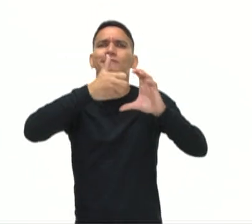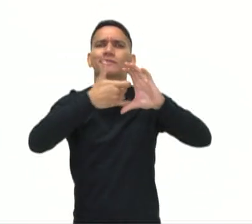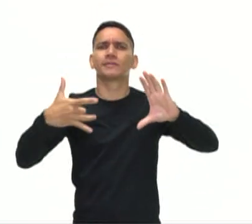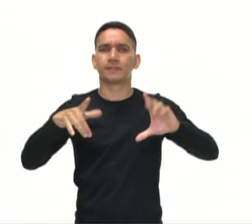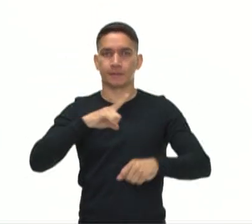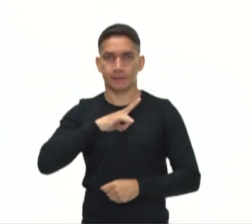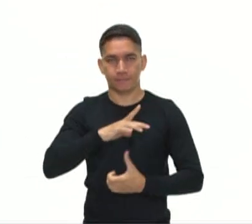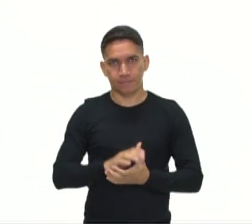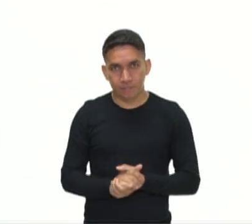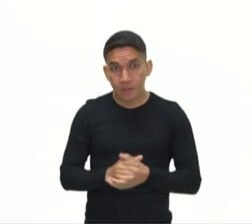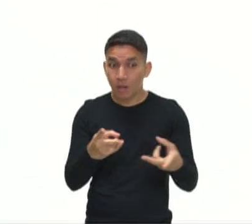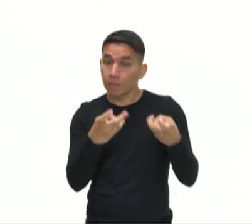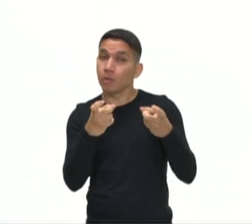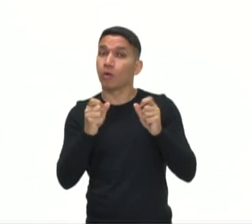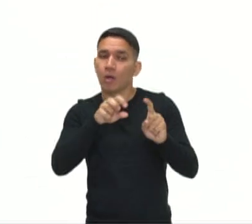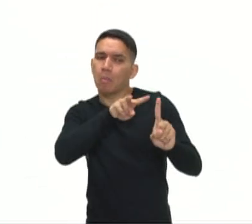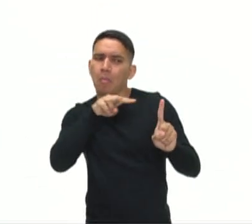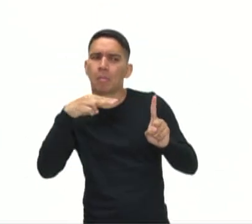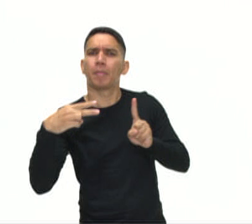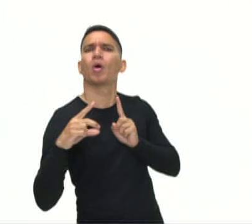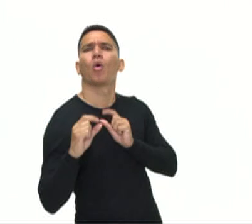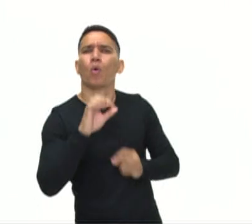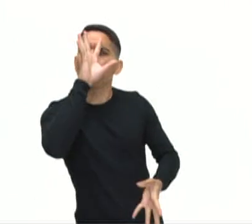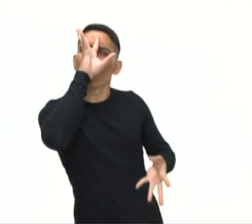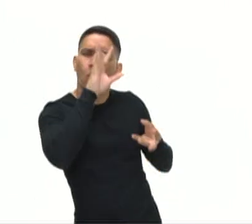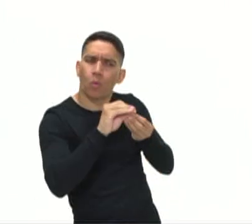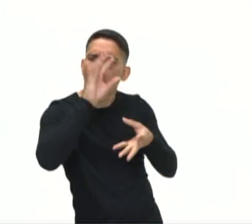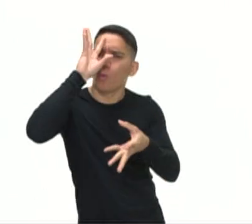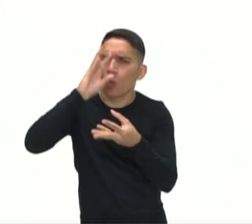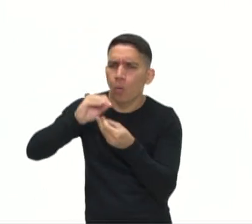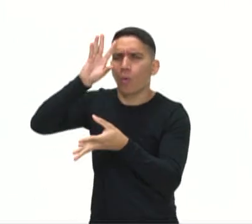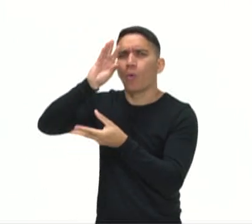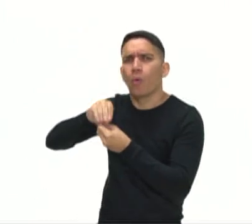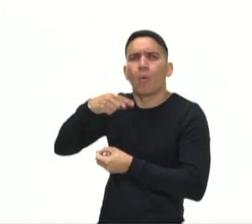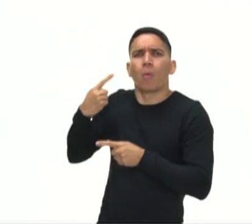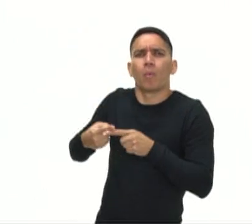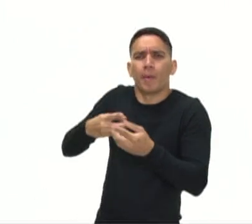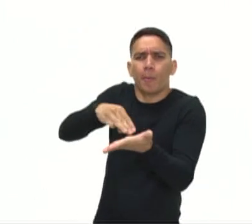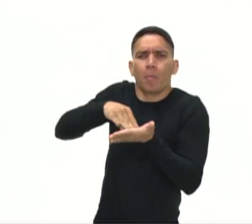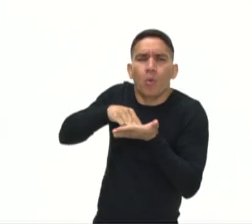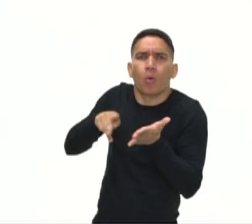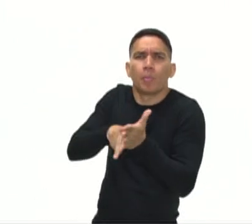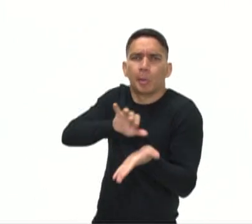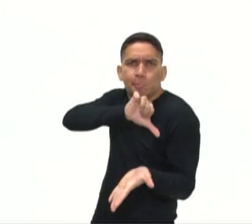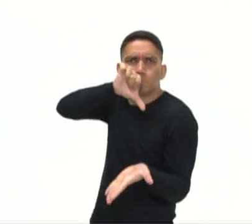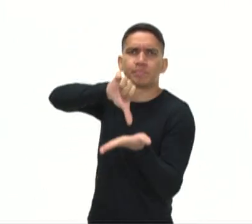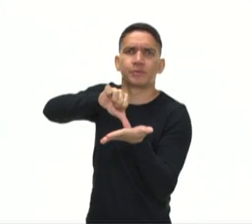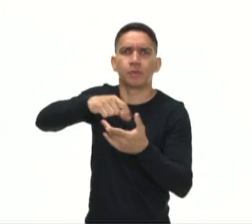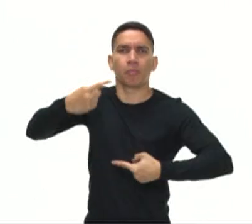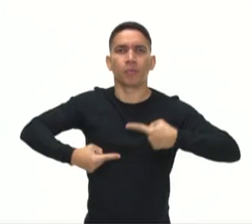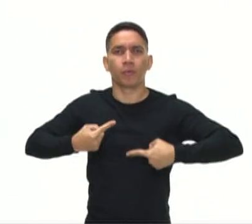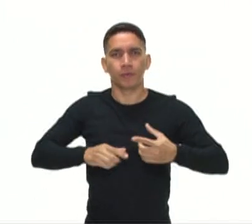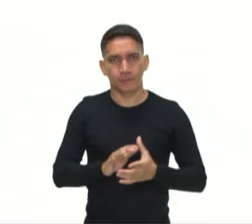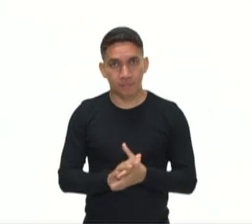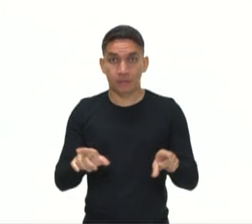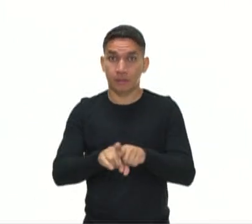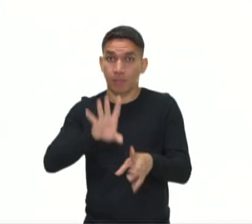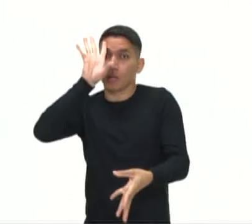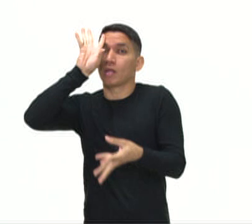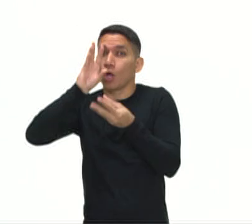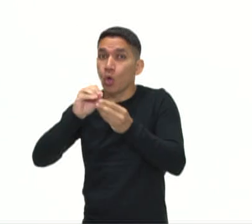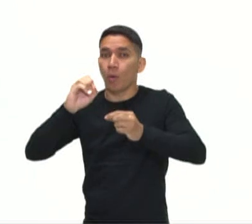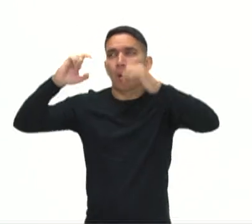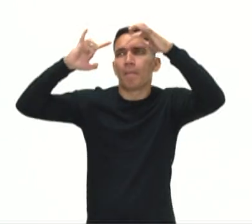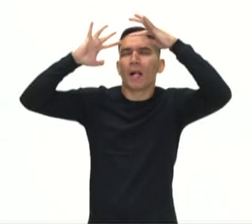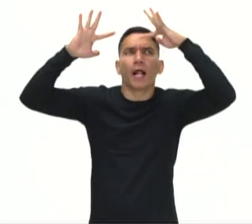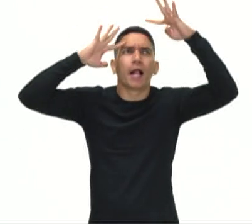características, com vistas à compreensão das razões da centralização política e entender também o pensamento